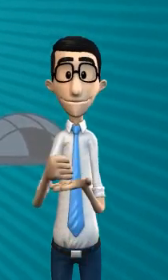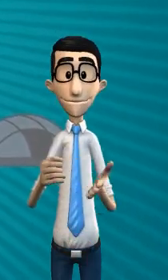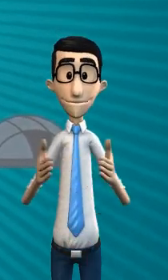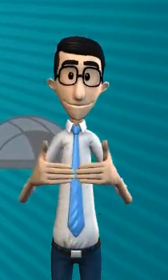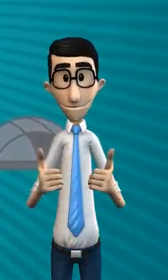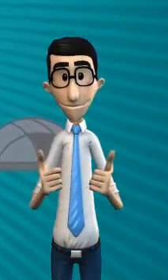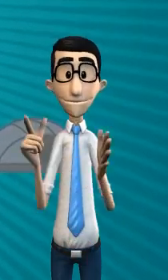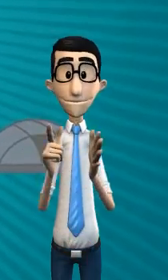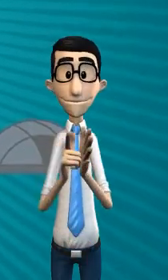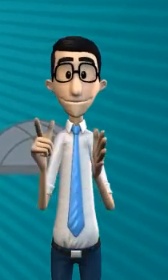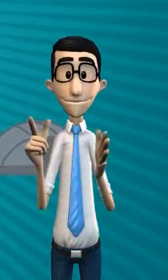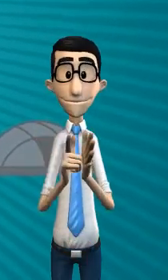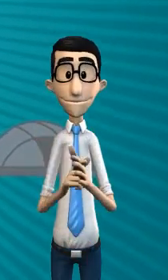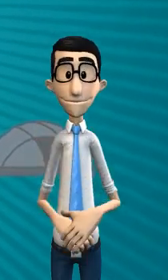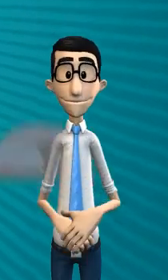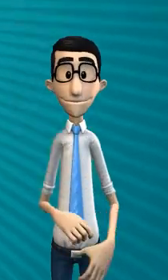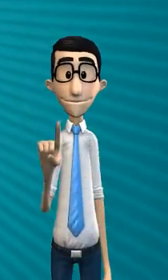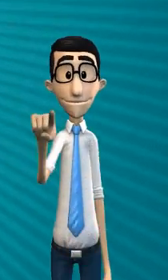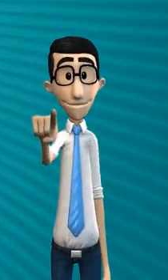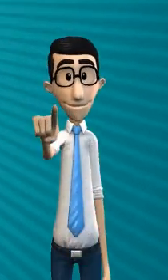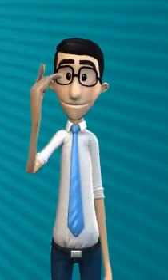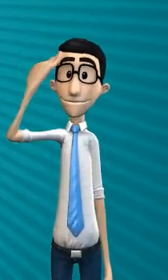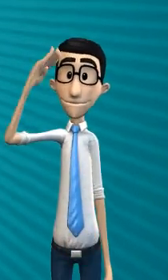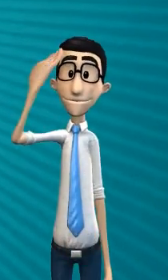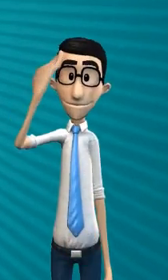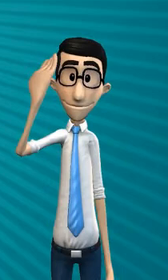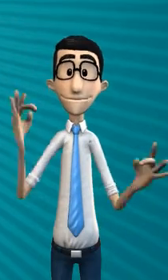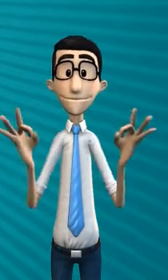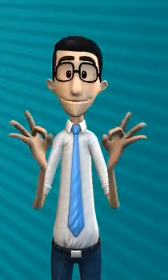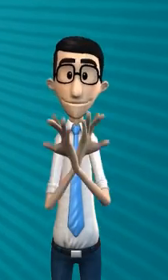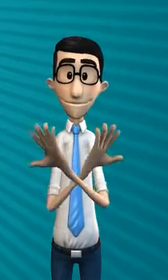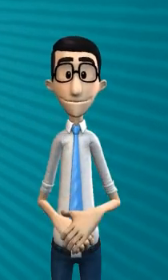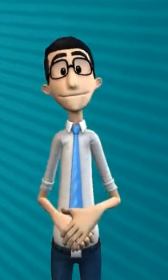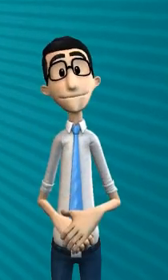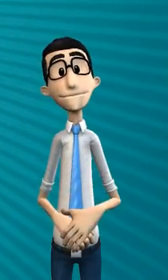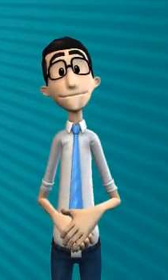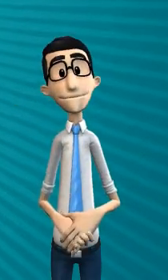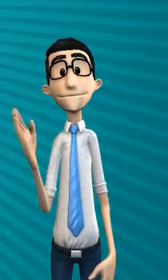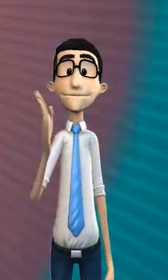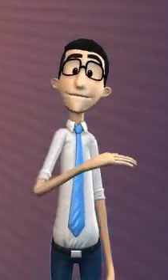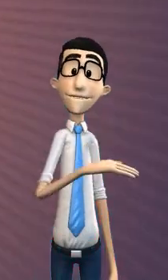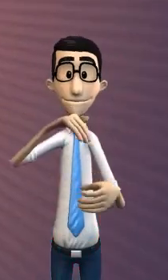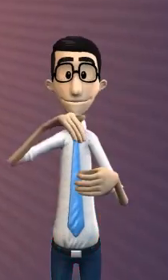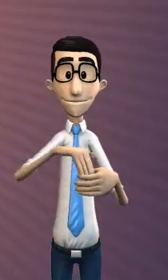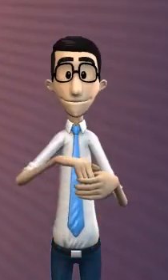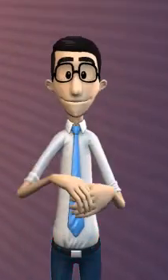ou pegar a sua em qualquer cartório eleitoral. Preparado? Então vem pra urna.